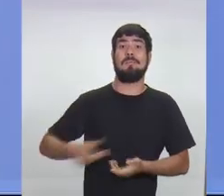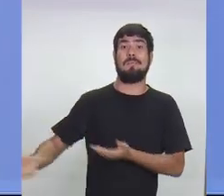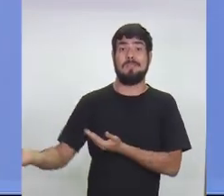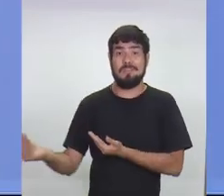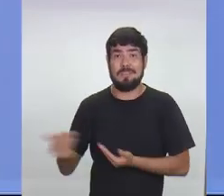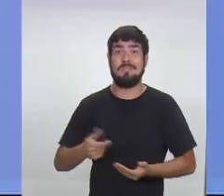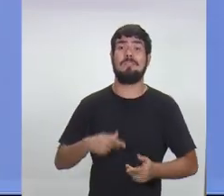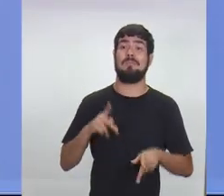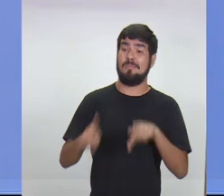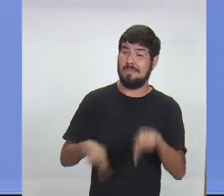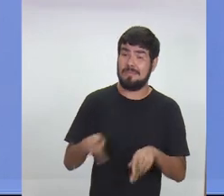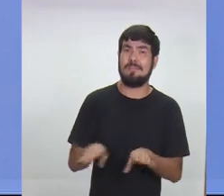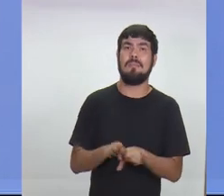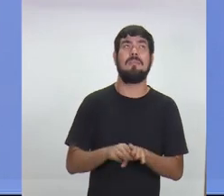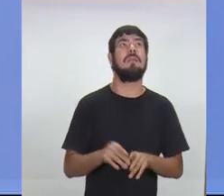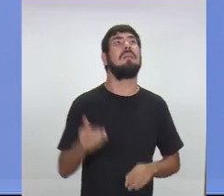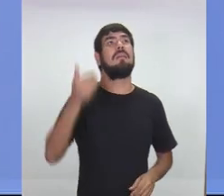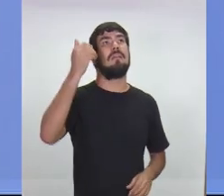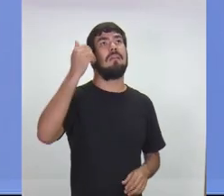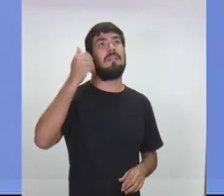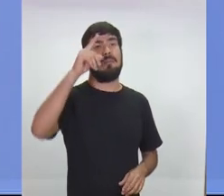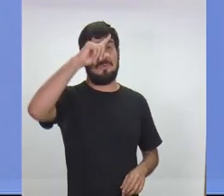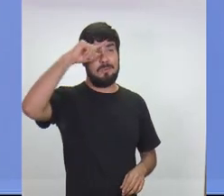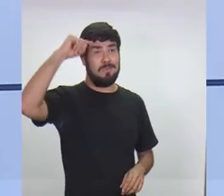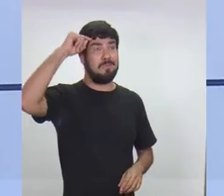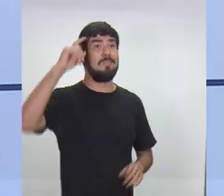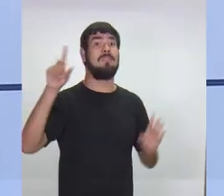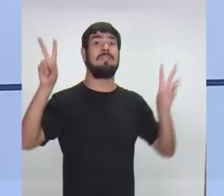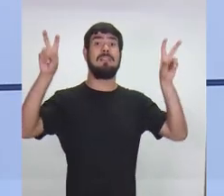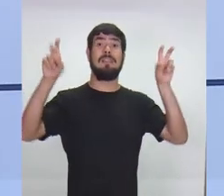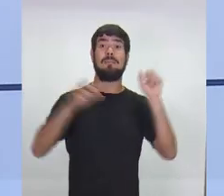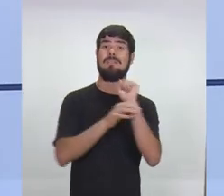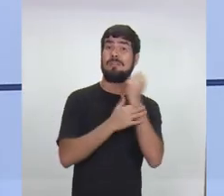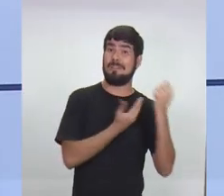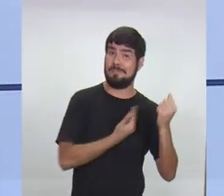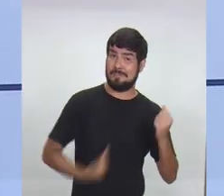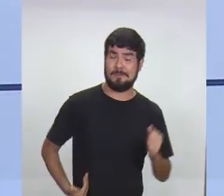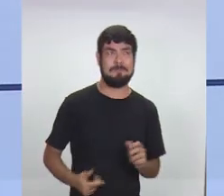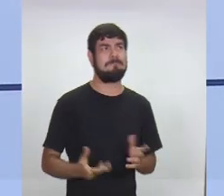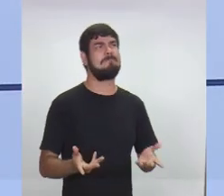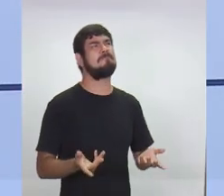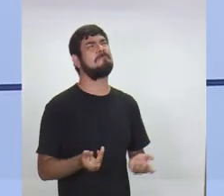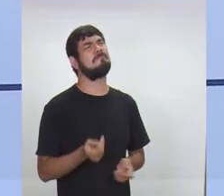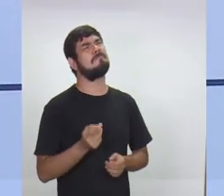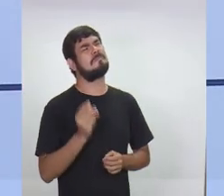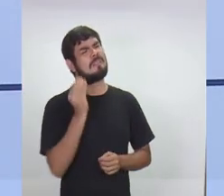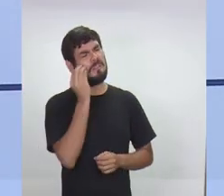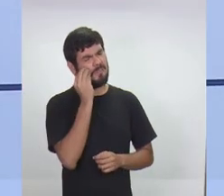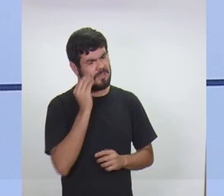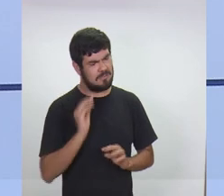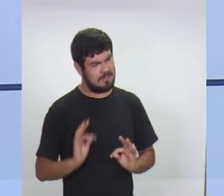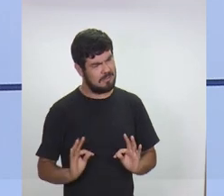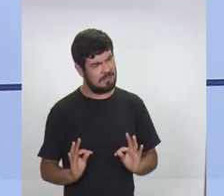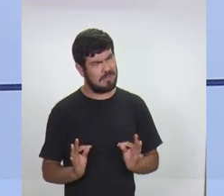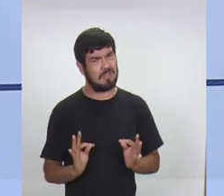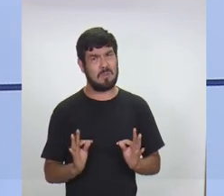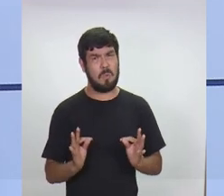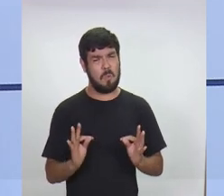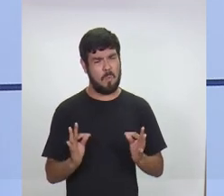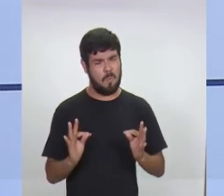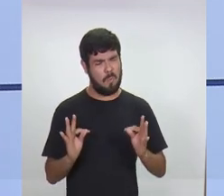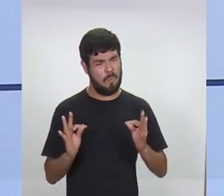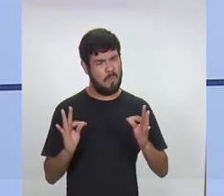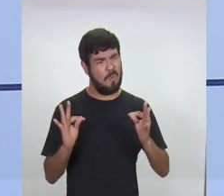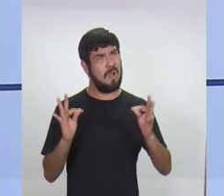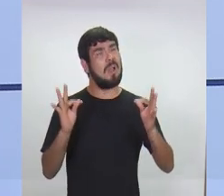lima seu tema agora deve ser a segurança pública o candidato à medida em que a tecnologia vai se desenvolvendo mais